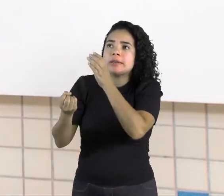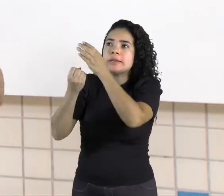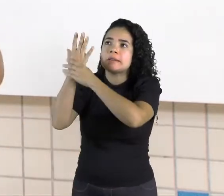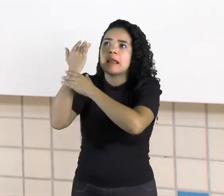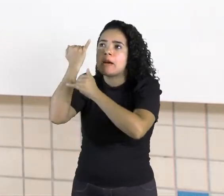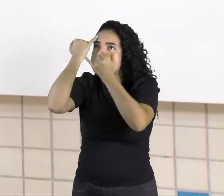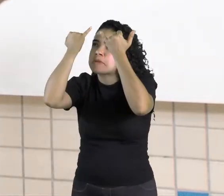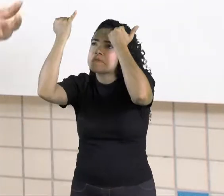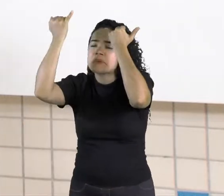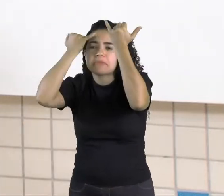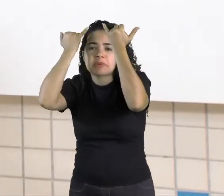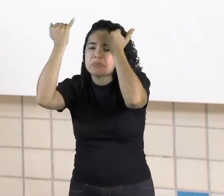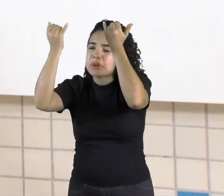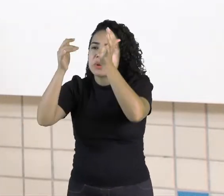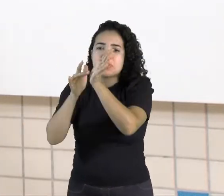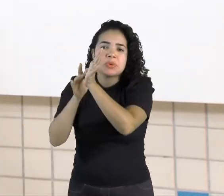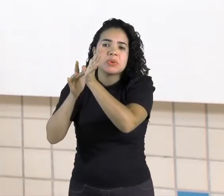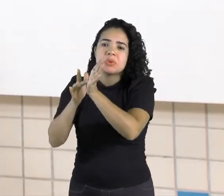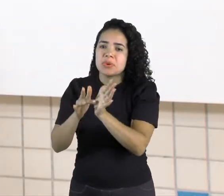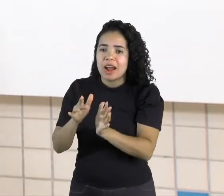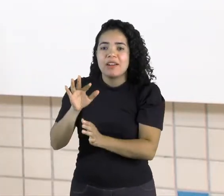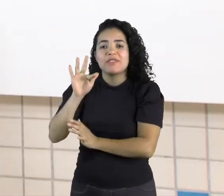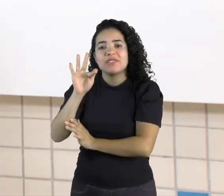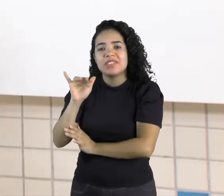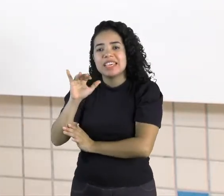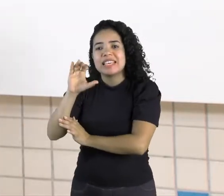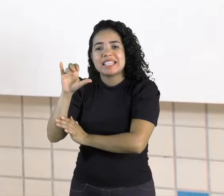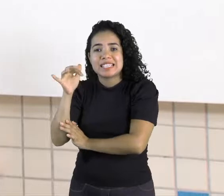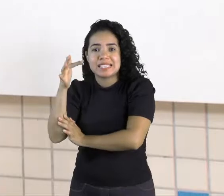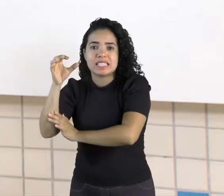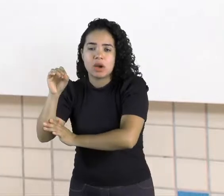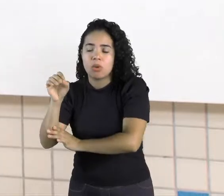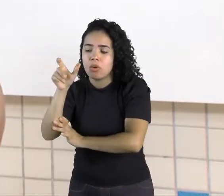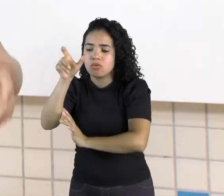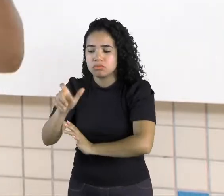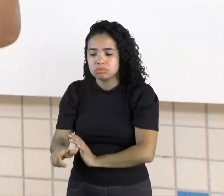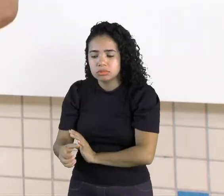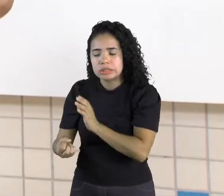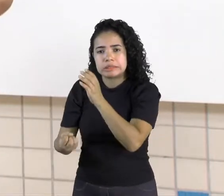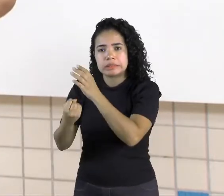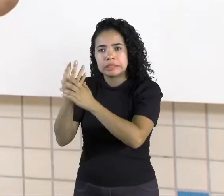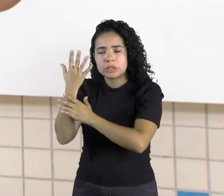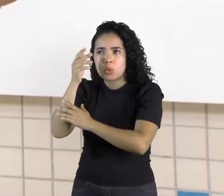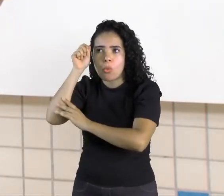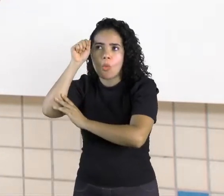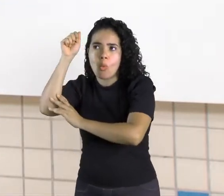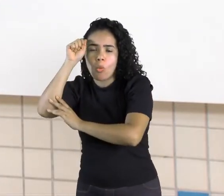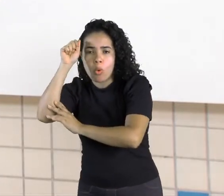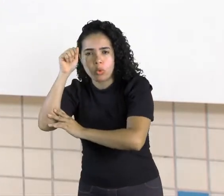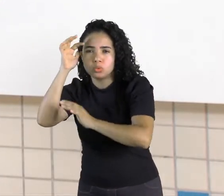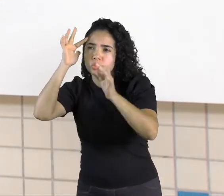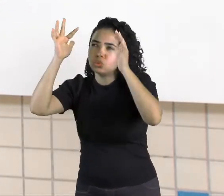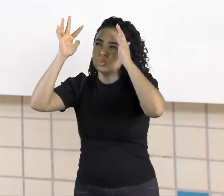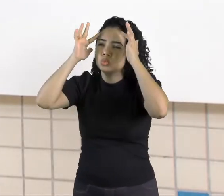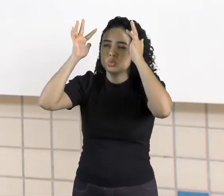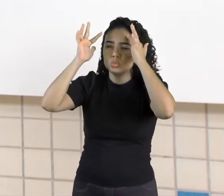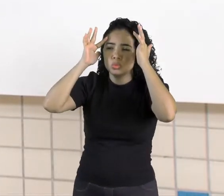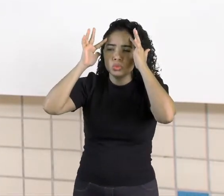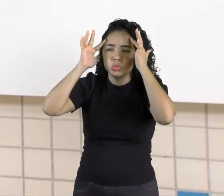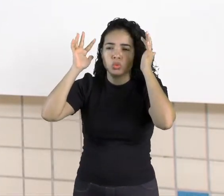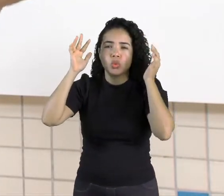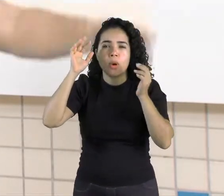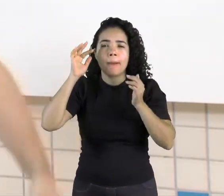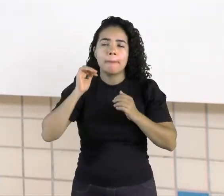criada, inventada, imaginada, que quem escreveu aquela história ali foi usando a